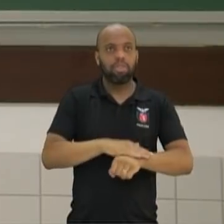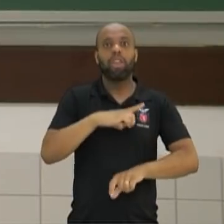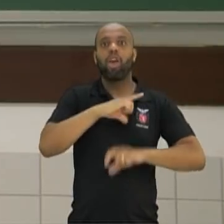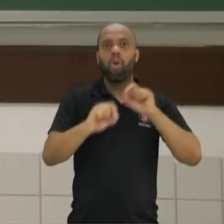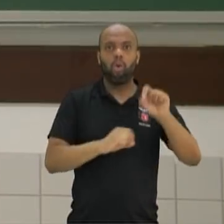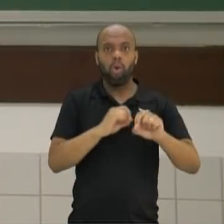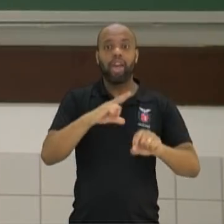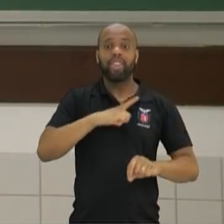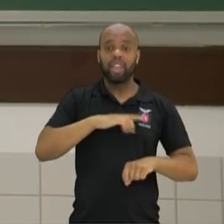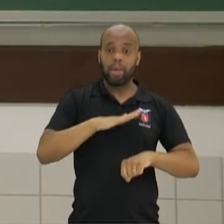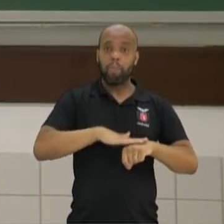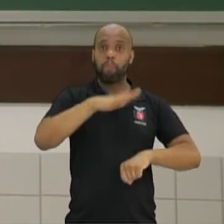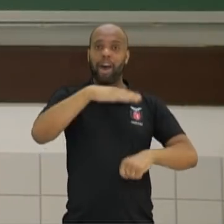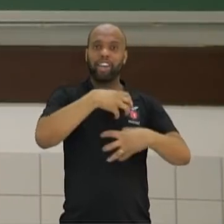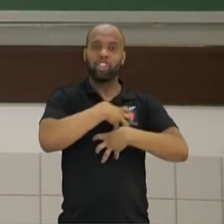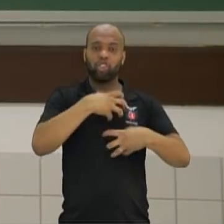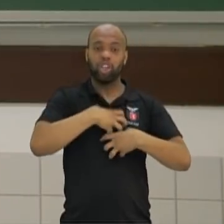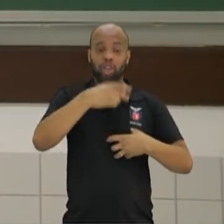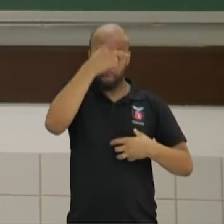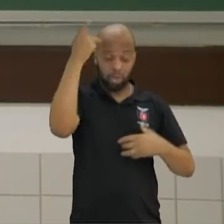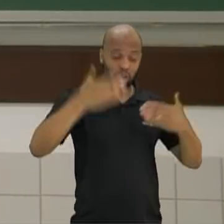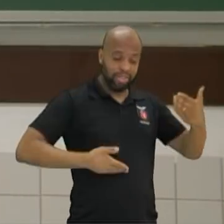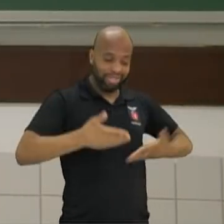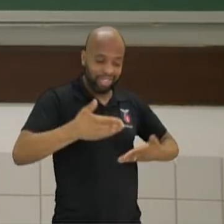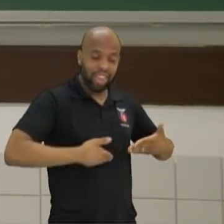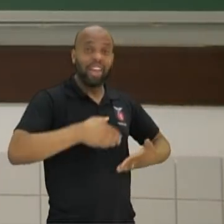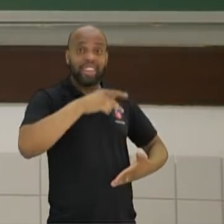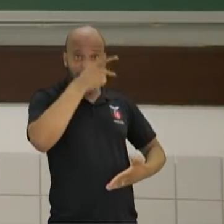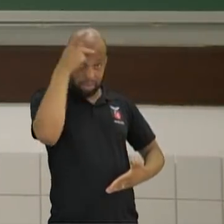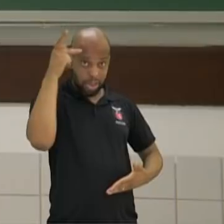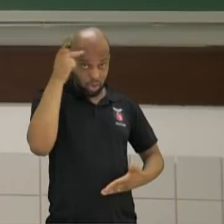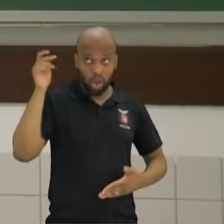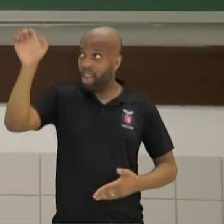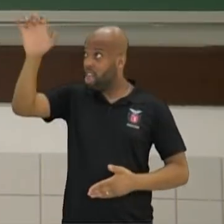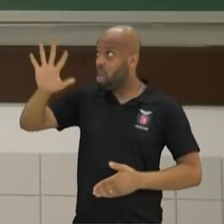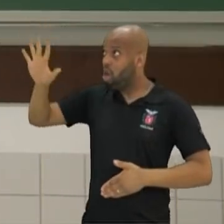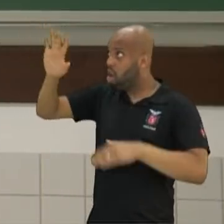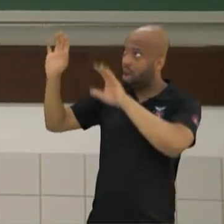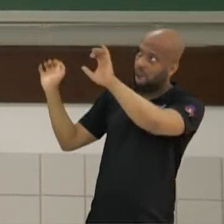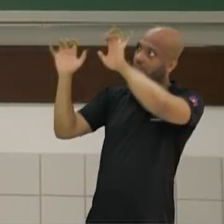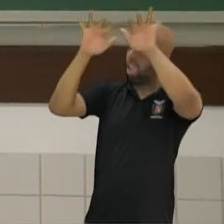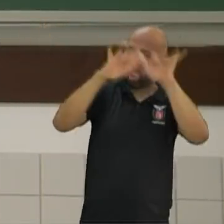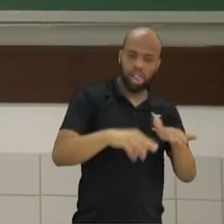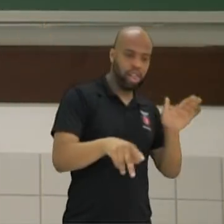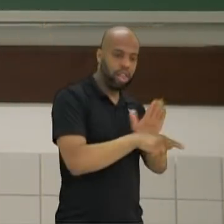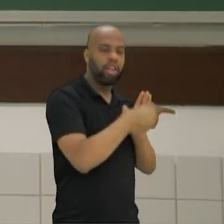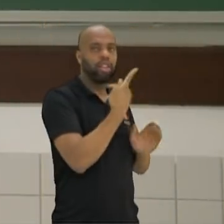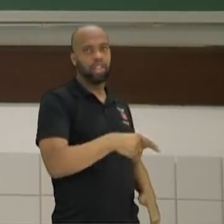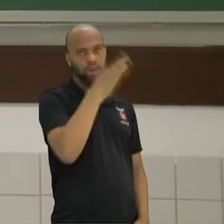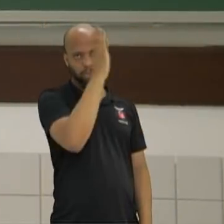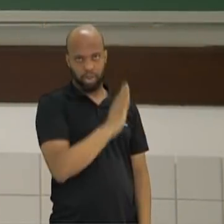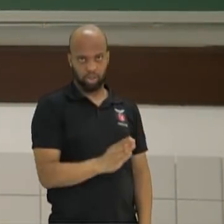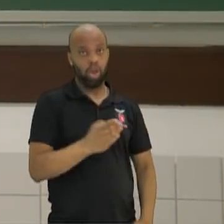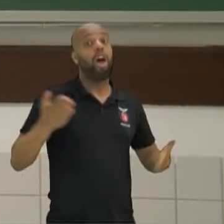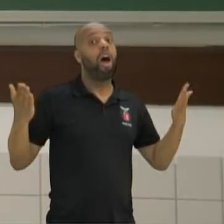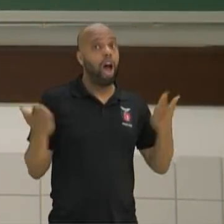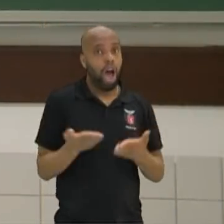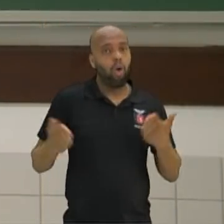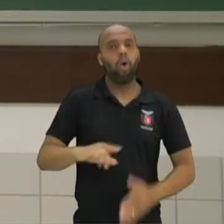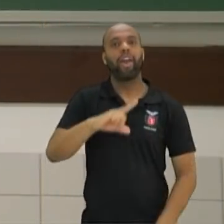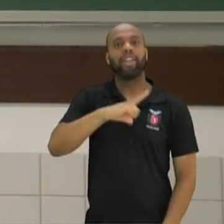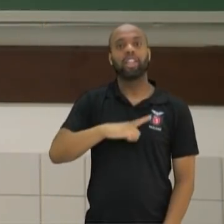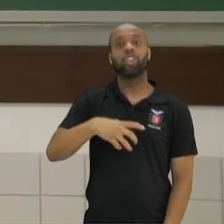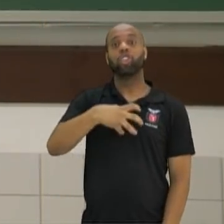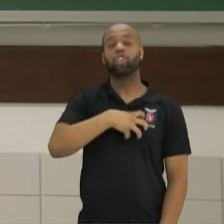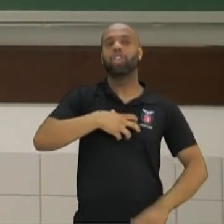mão de obra, utilizando como subemprego os imigrantes que chegavam à nossa região. Esta aqui já tendo uma